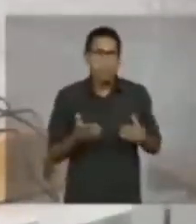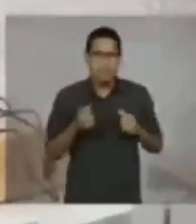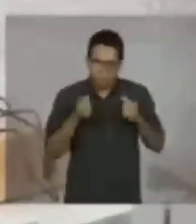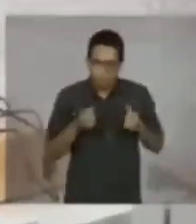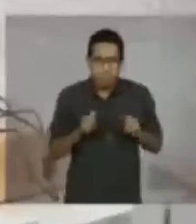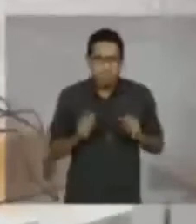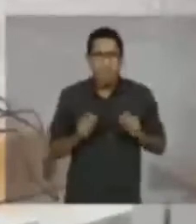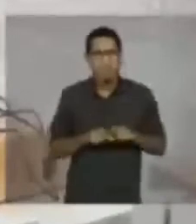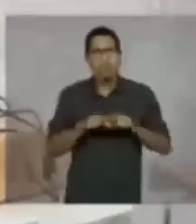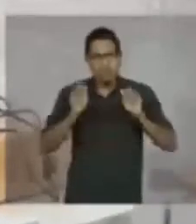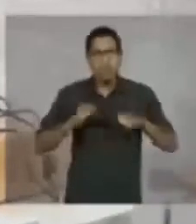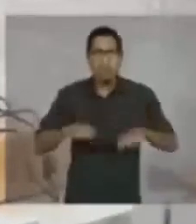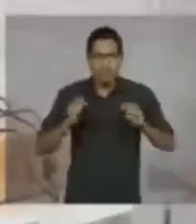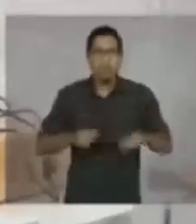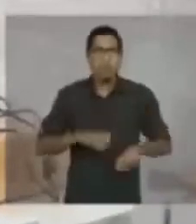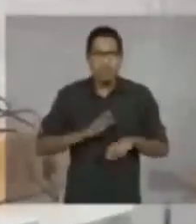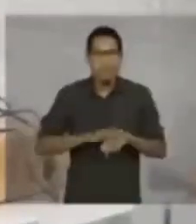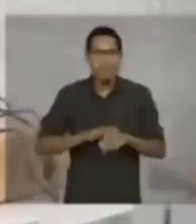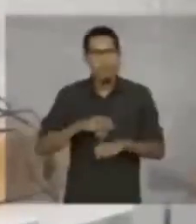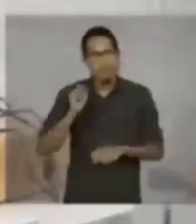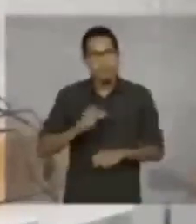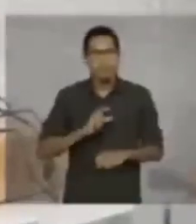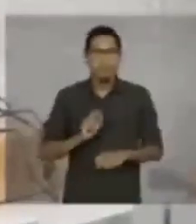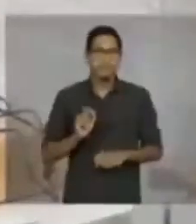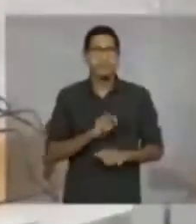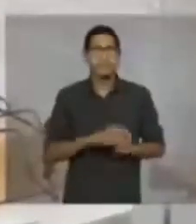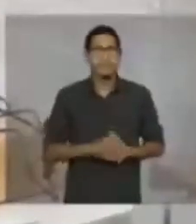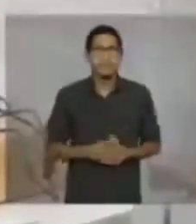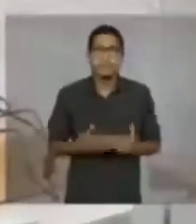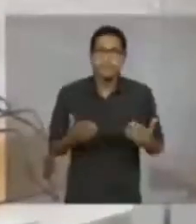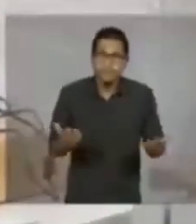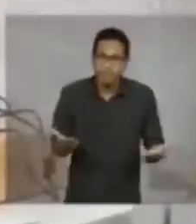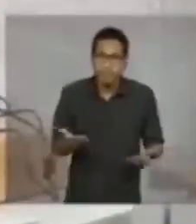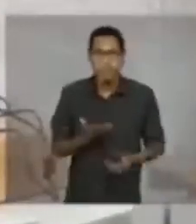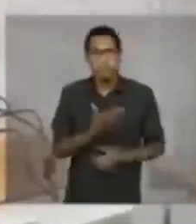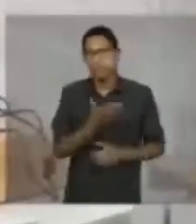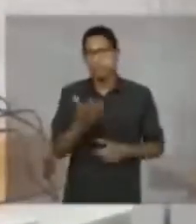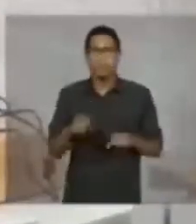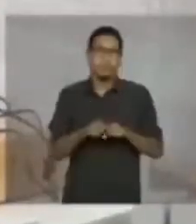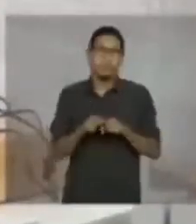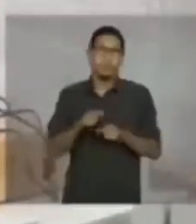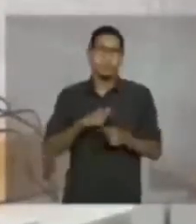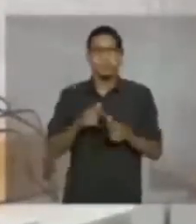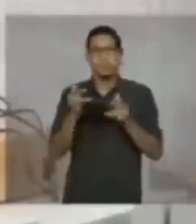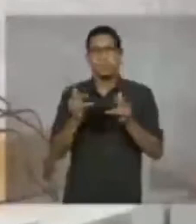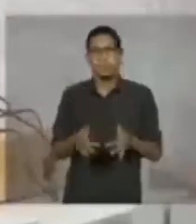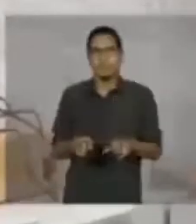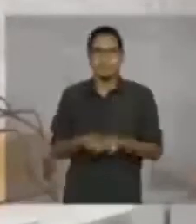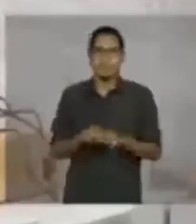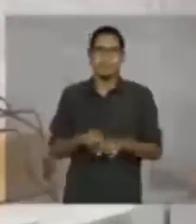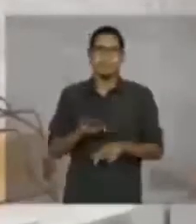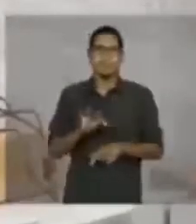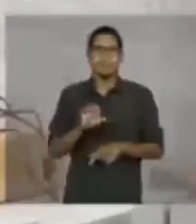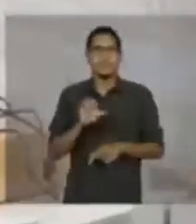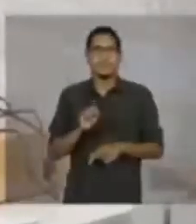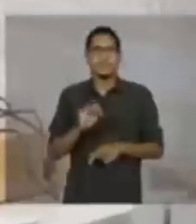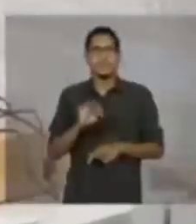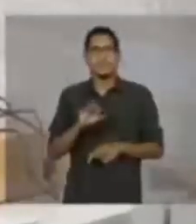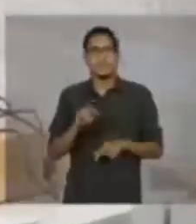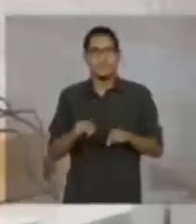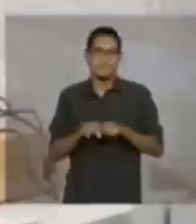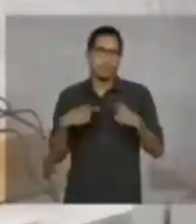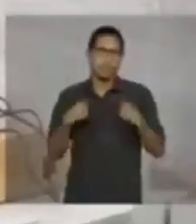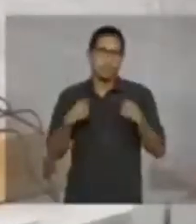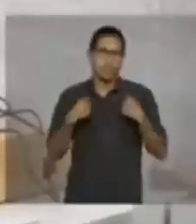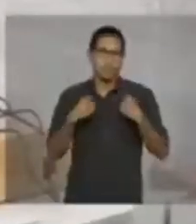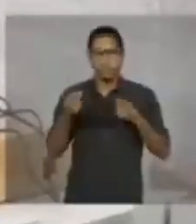aqui. Nós somos capazes de fazer isso, sem contar os resíduos que ainda não tem nem tratamento nenhum. Os resíduos têxteis, que ainda sobram muito